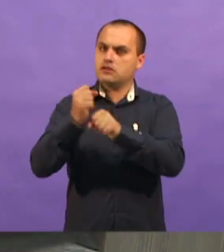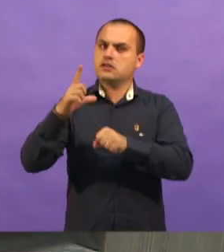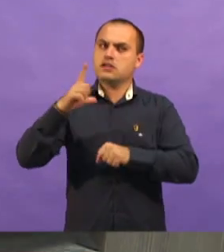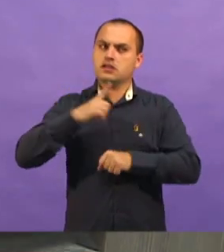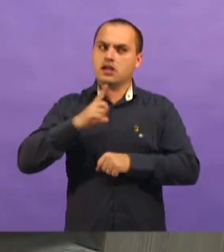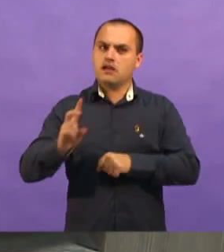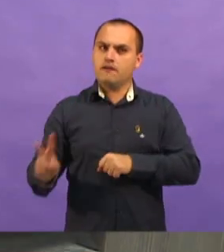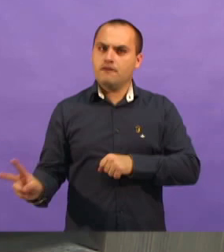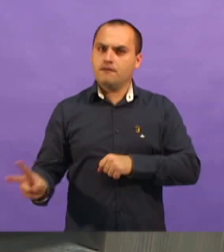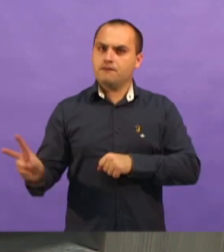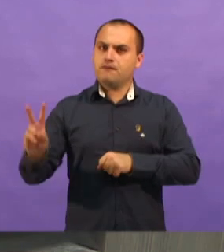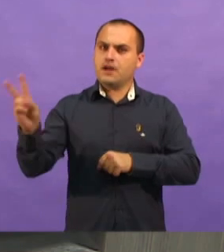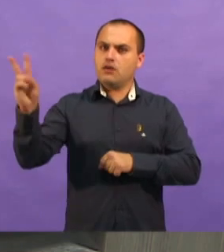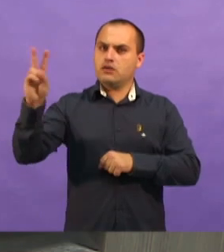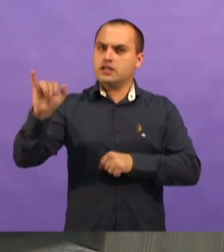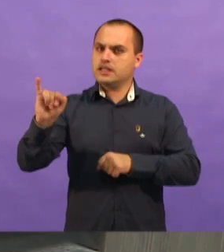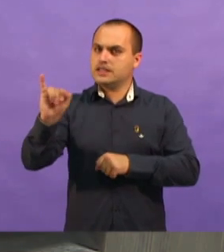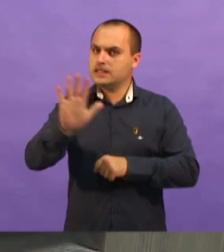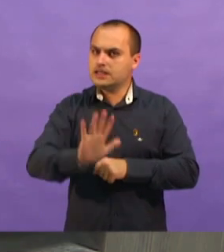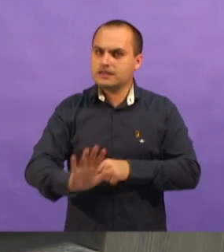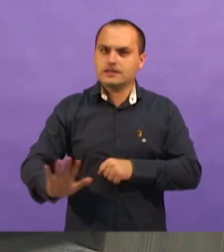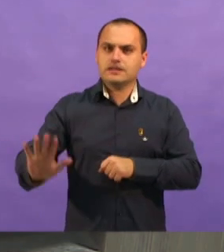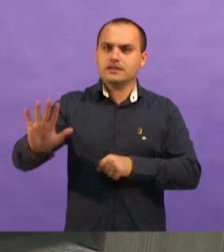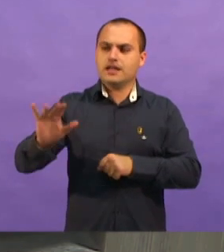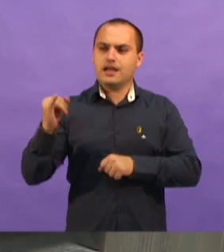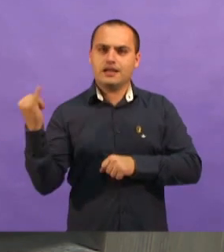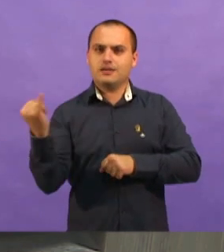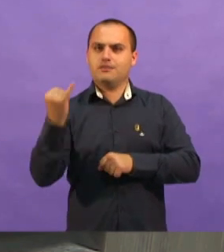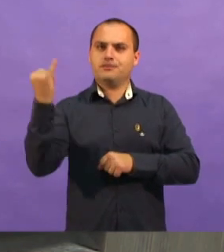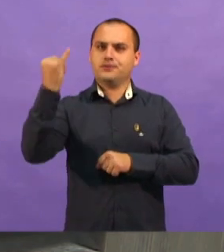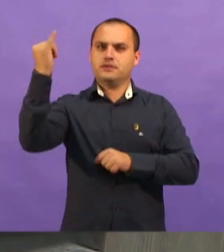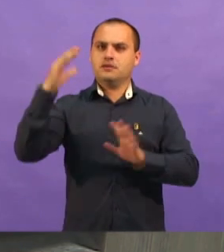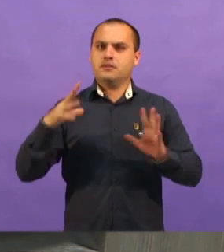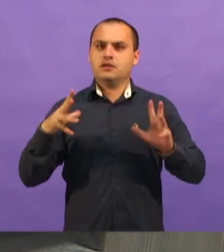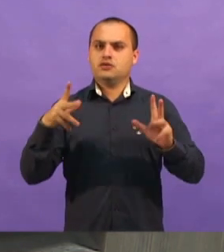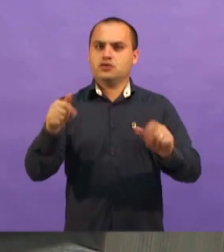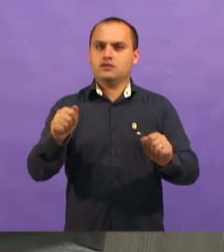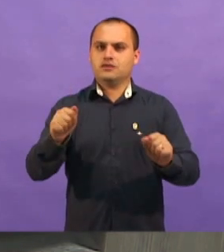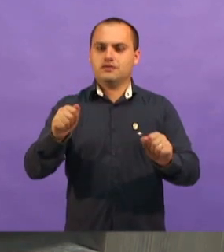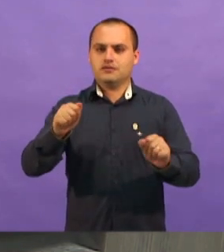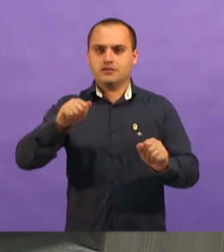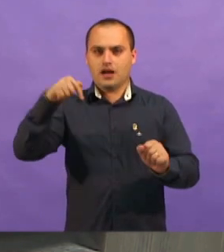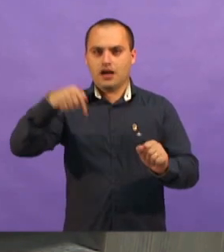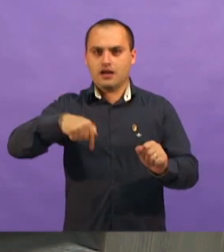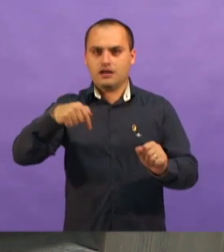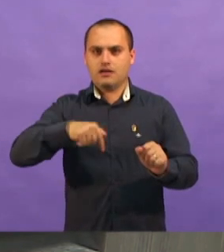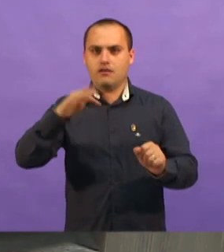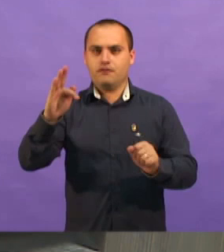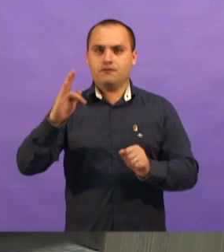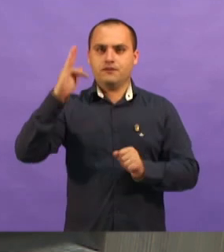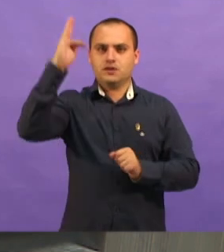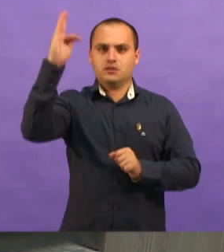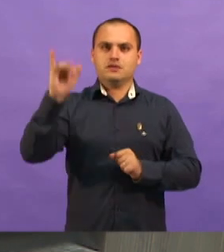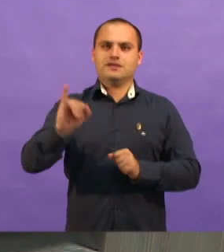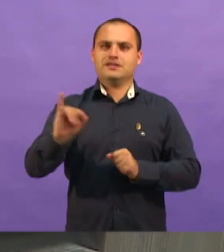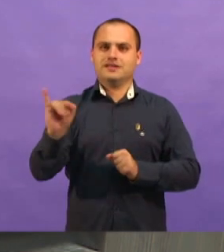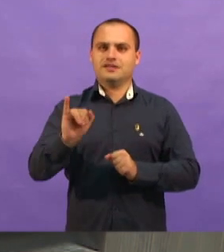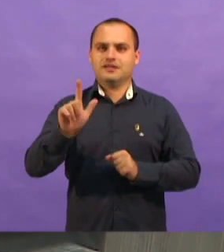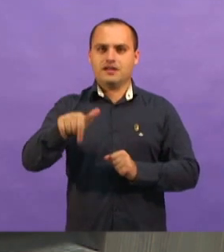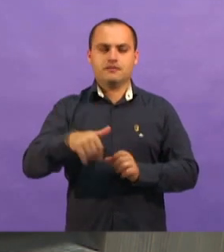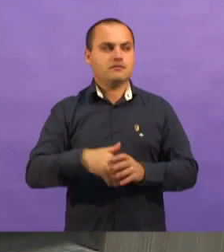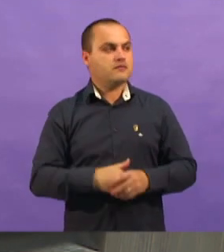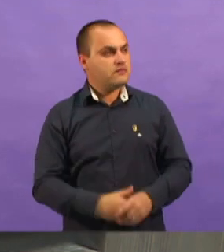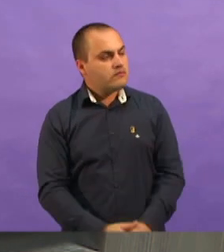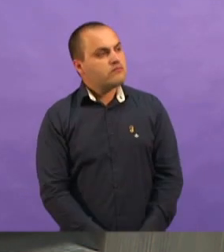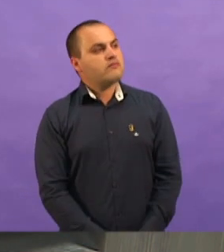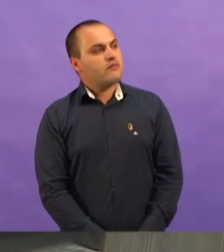ser um recorte da atualidade, dos dias de hoje para o futuro, não é isso? Que bonito isso que